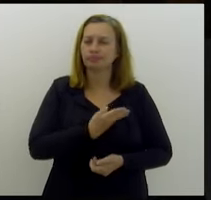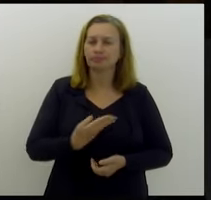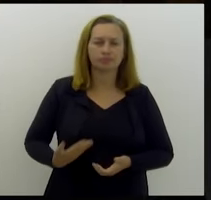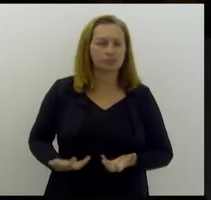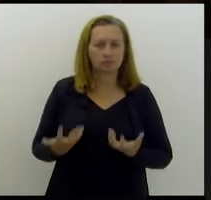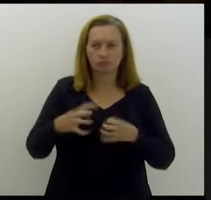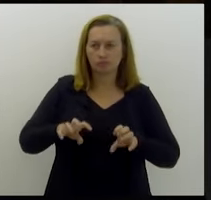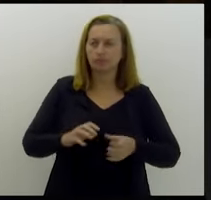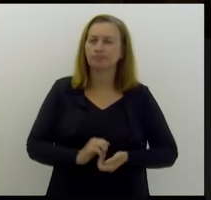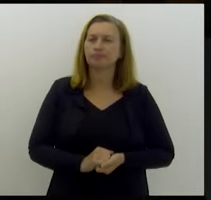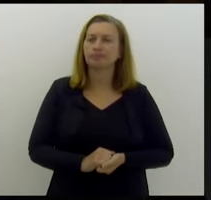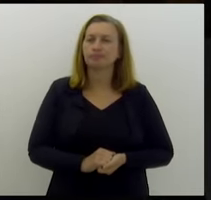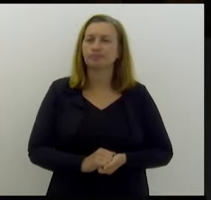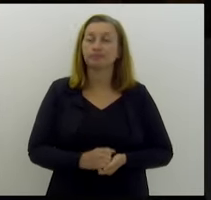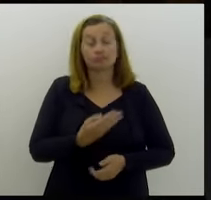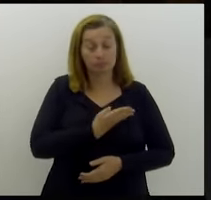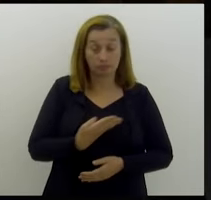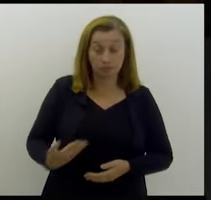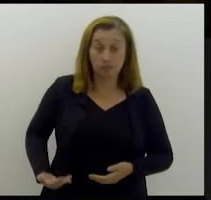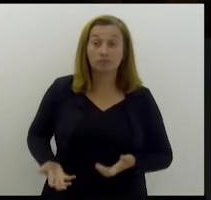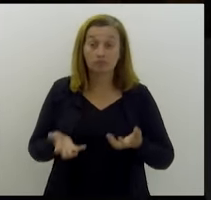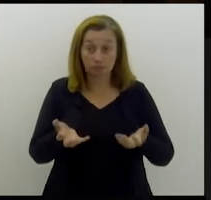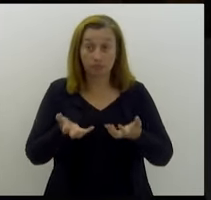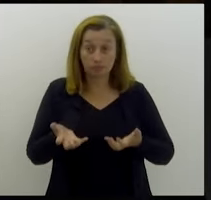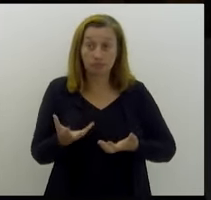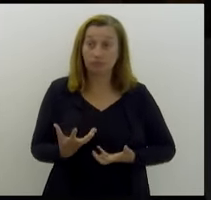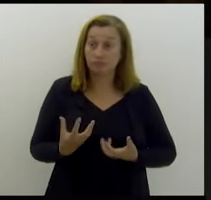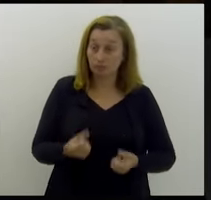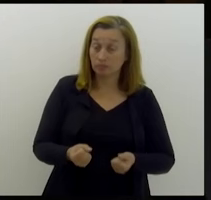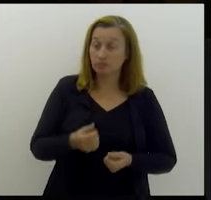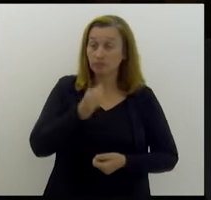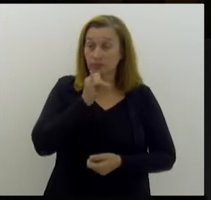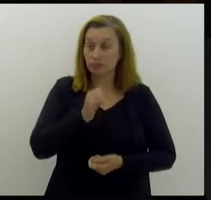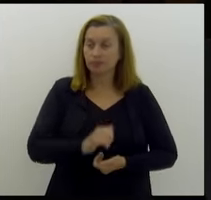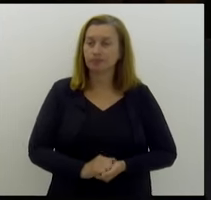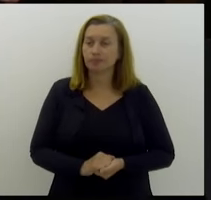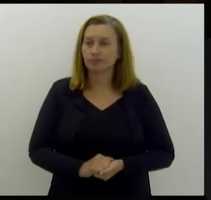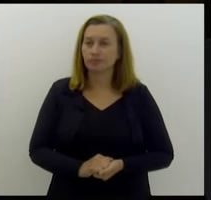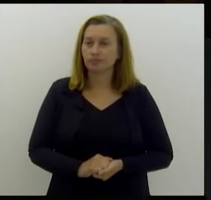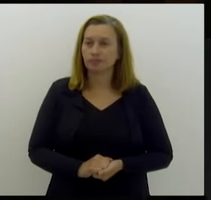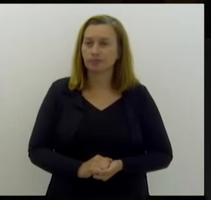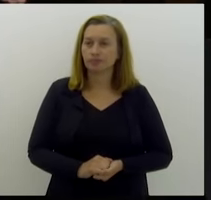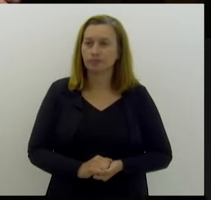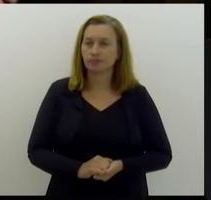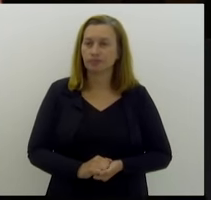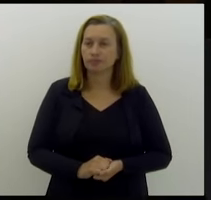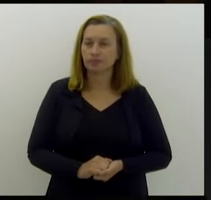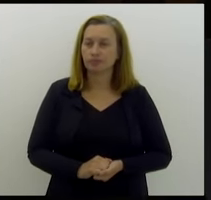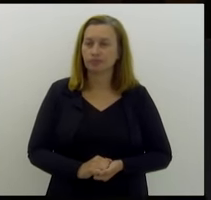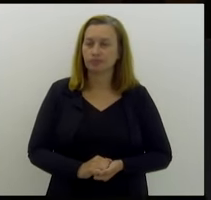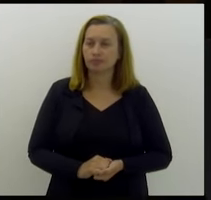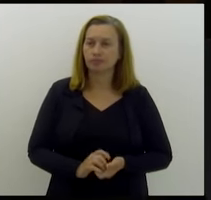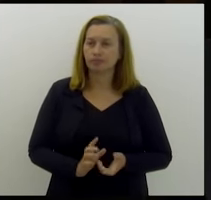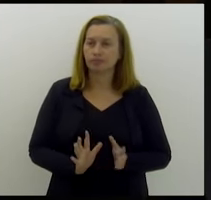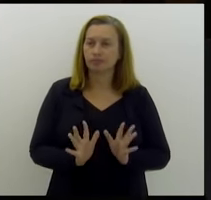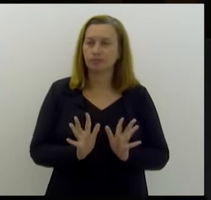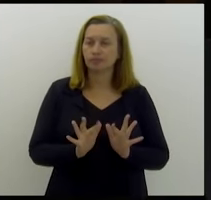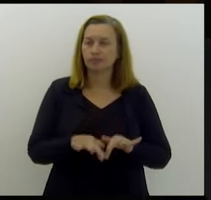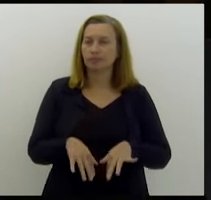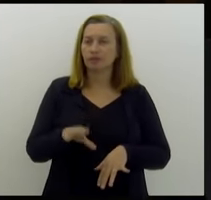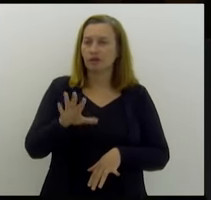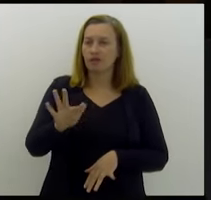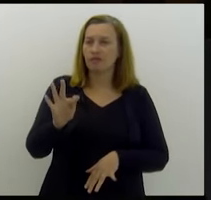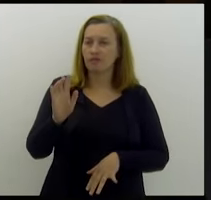isso e o governador quer que a gente aceite por exemplo que ele vai descaracterizar o fecan no